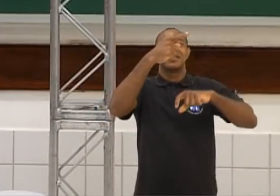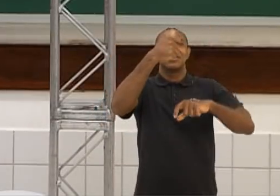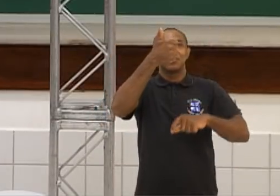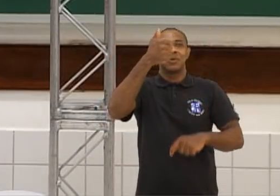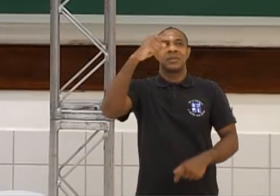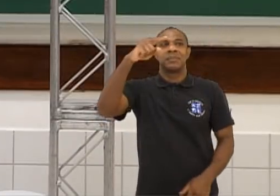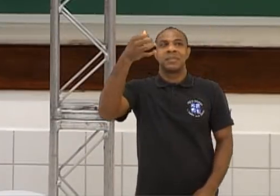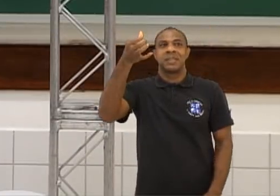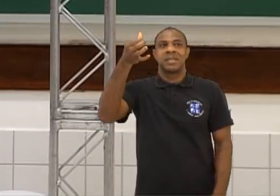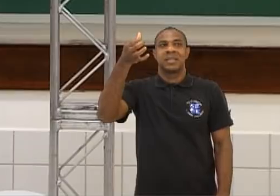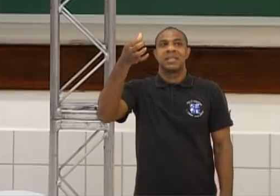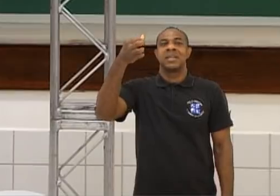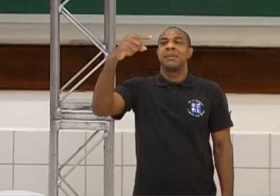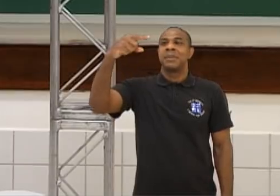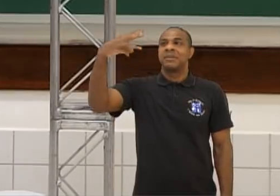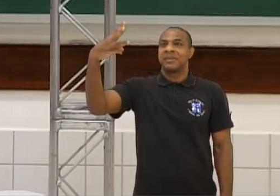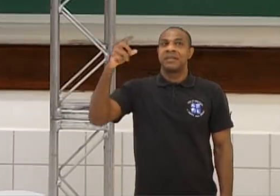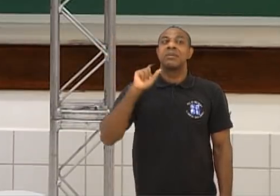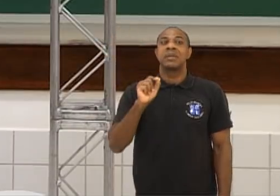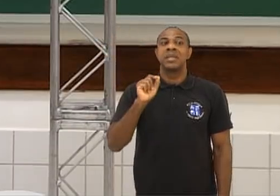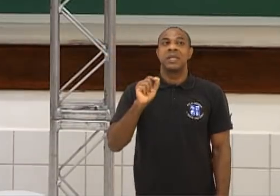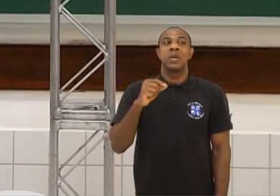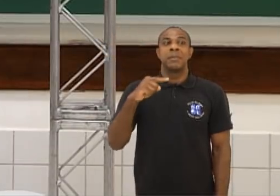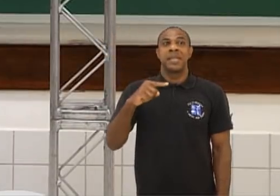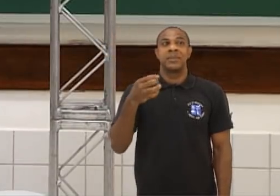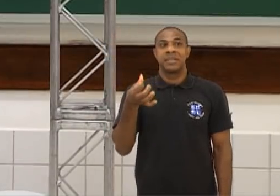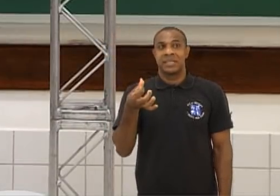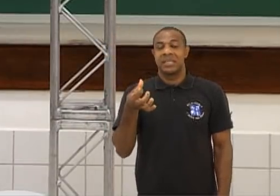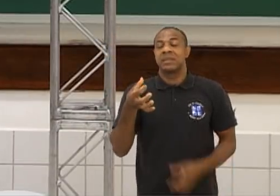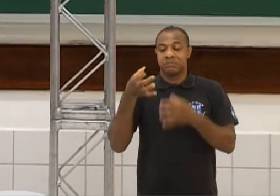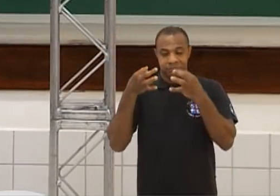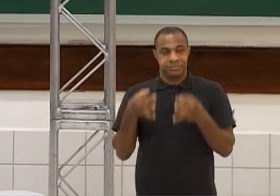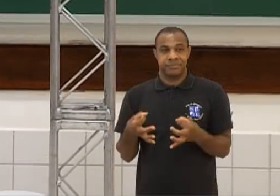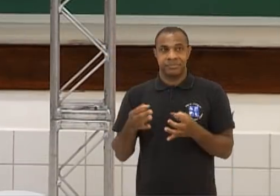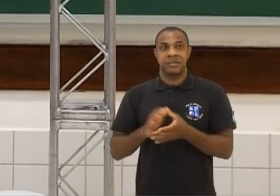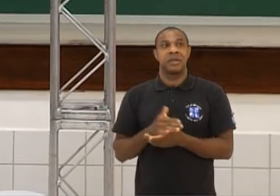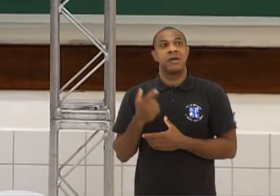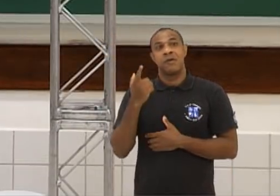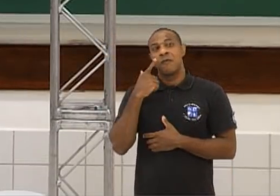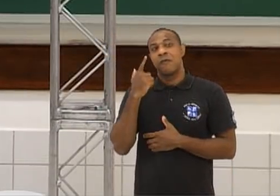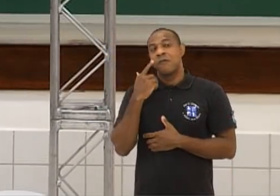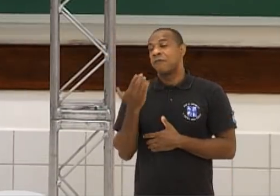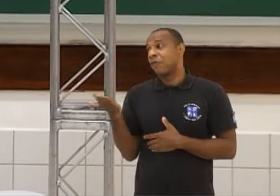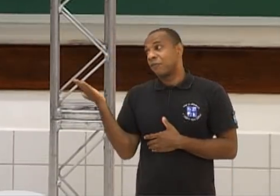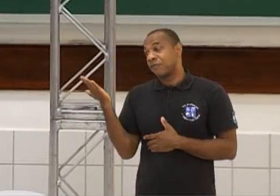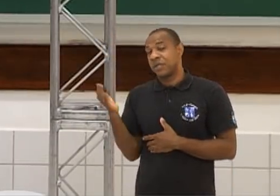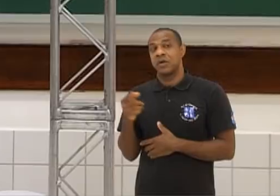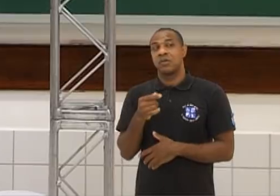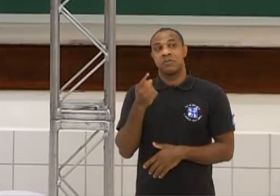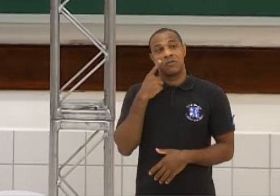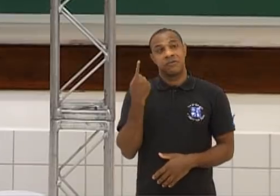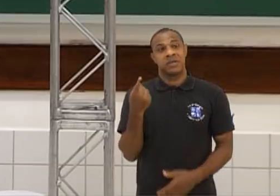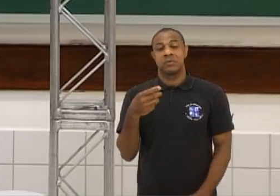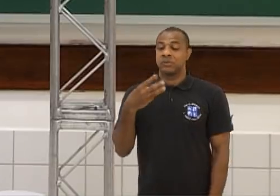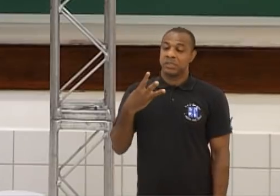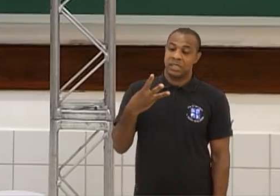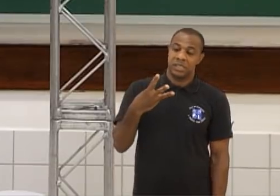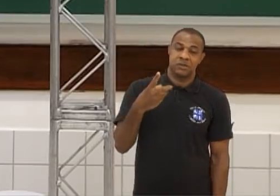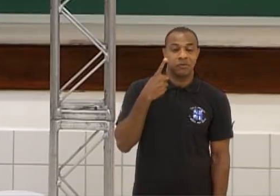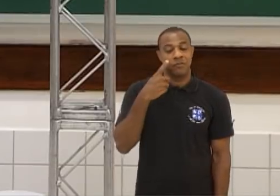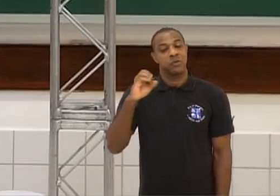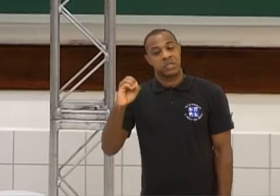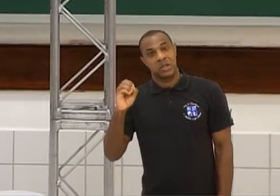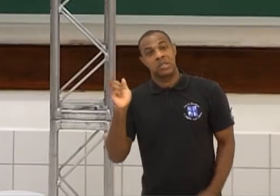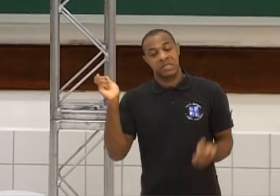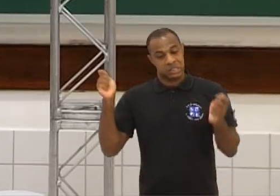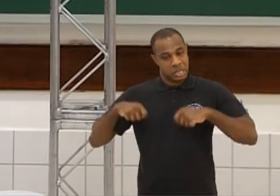né, é a solução da equação. Vamos ver aqui no quadro os outros números também, porque eu não testei no quadro, mas aqui eu tenho para mostrar para